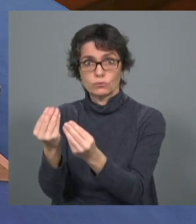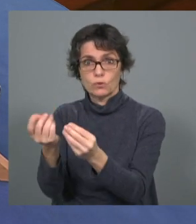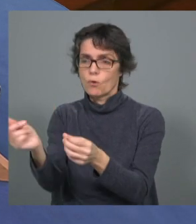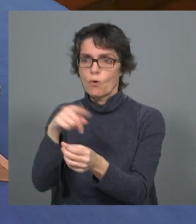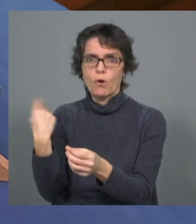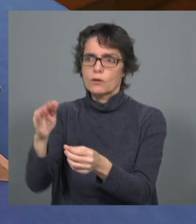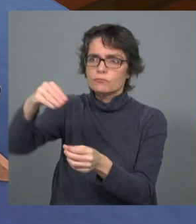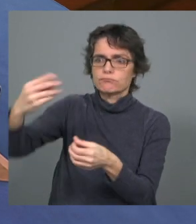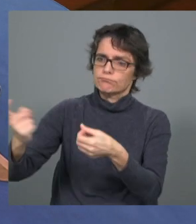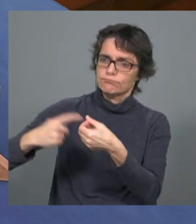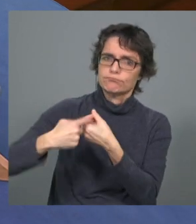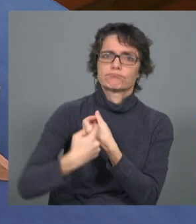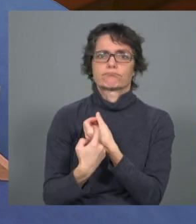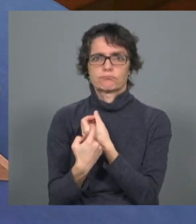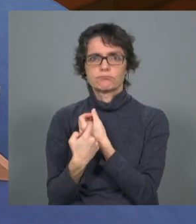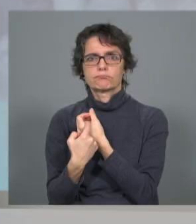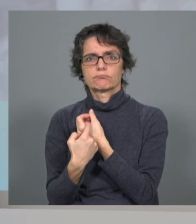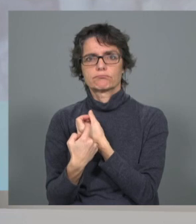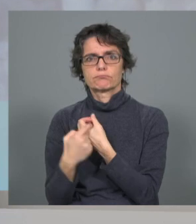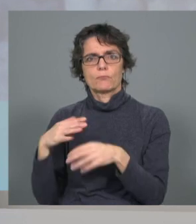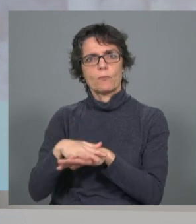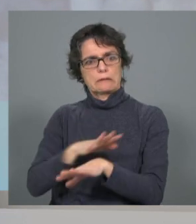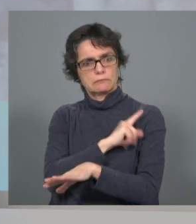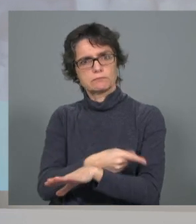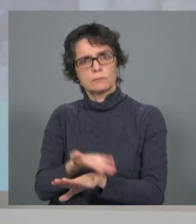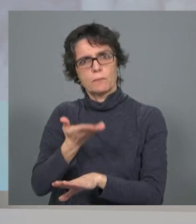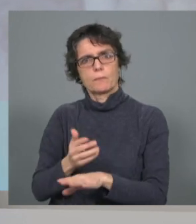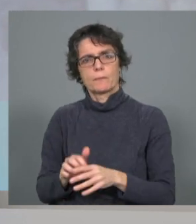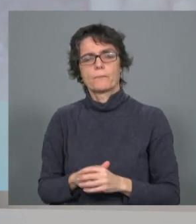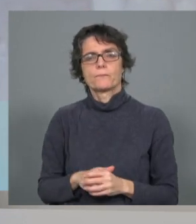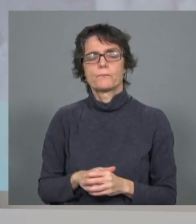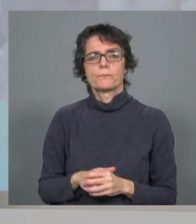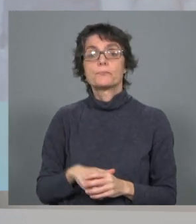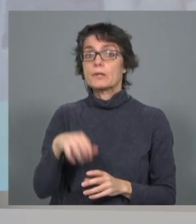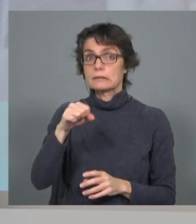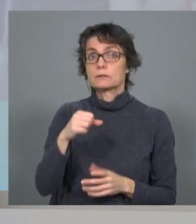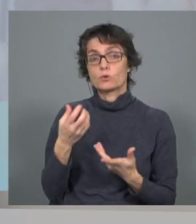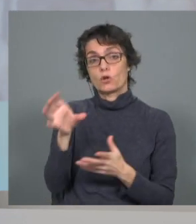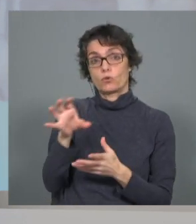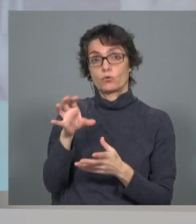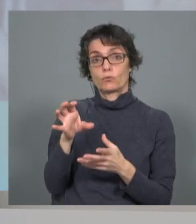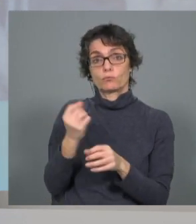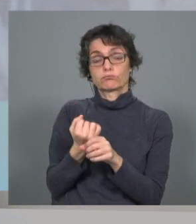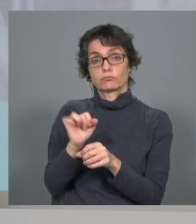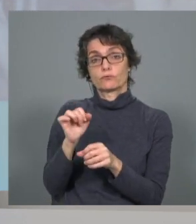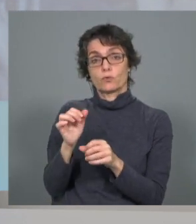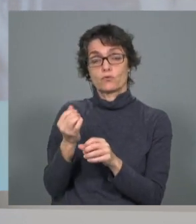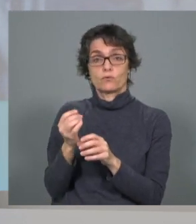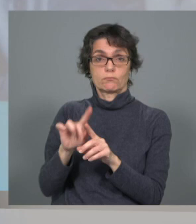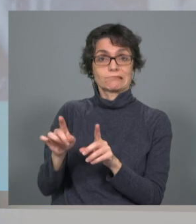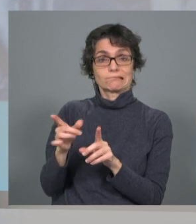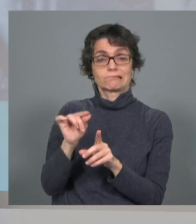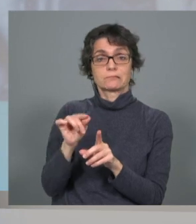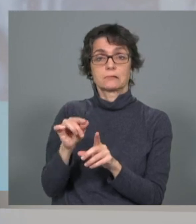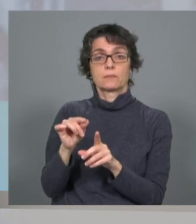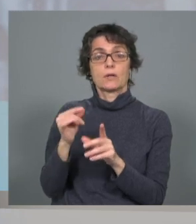ajudar e potenciar. E fazer de facto de forma tão diferente, também fundamentando no estudo, no próprio curso de Teologia também que